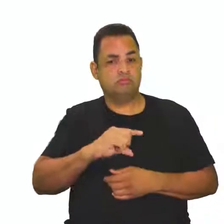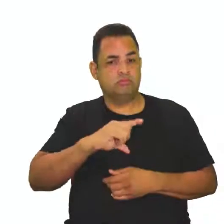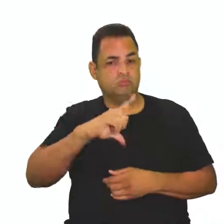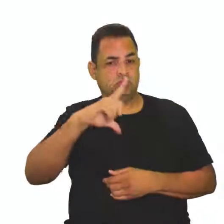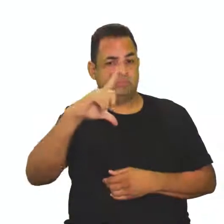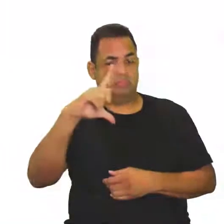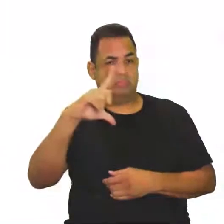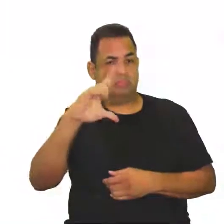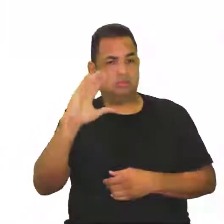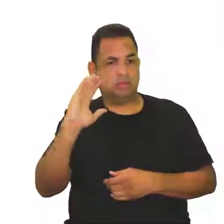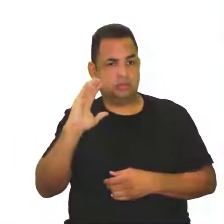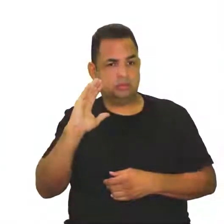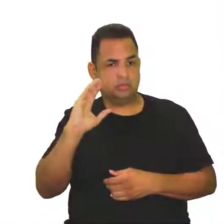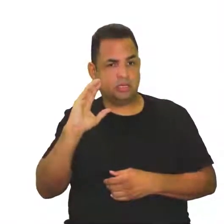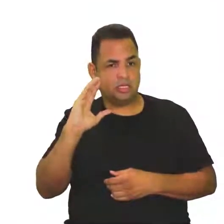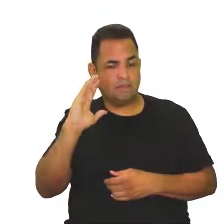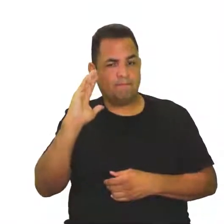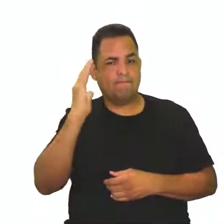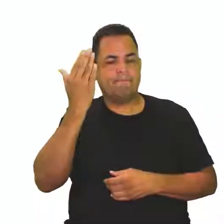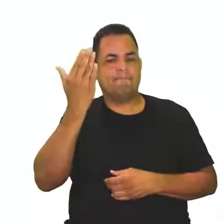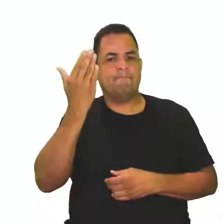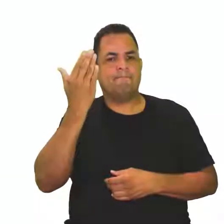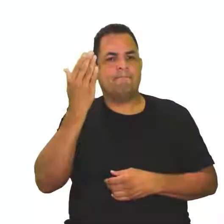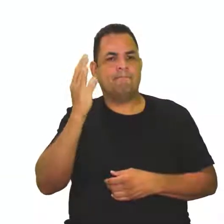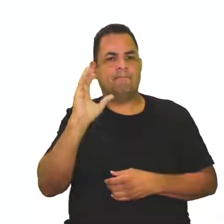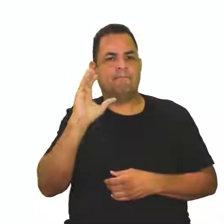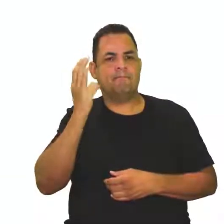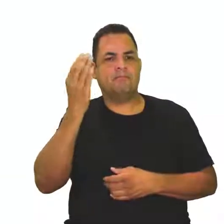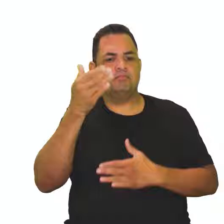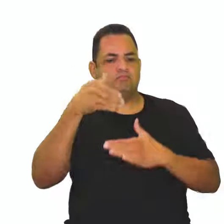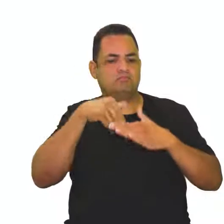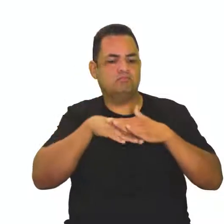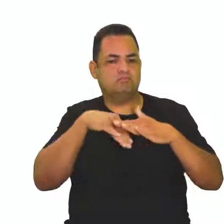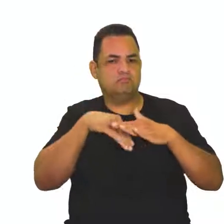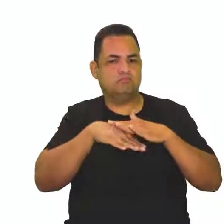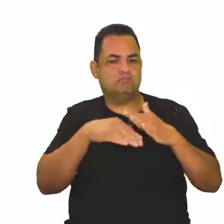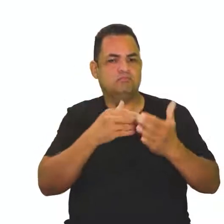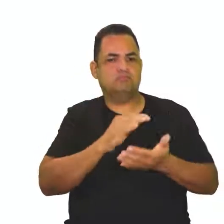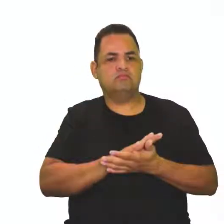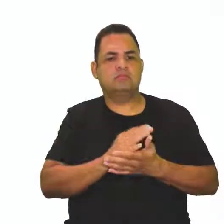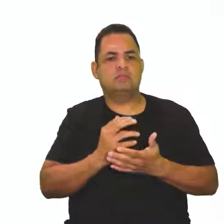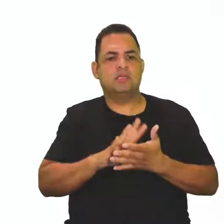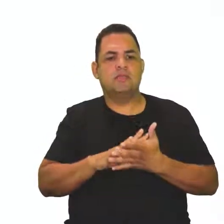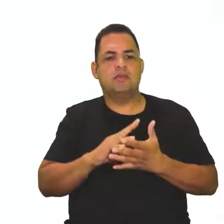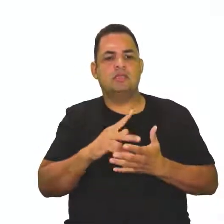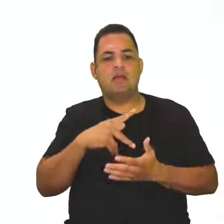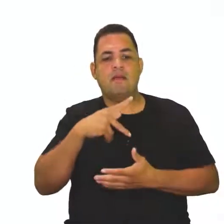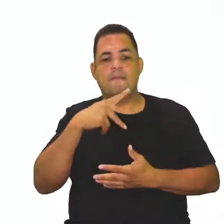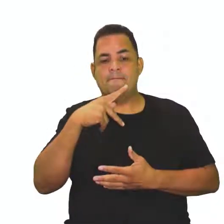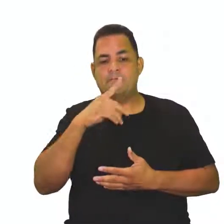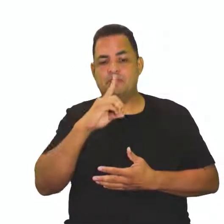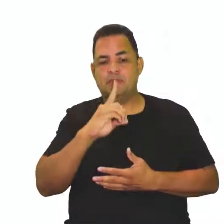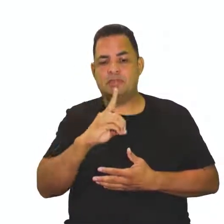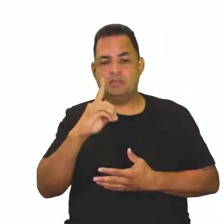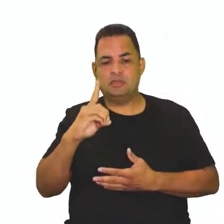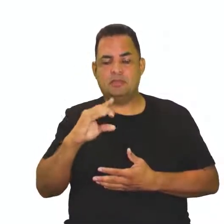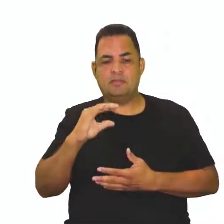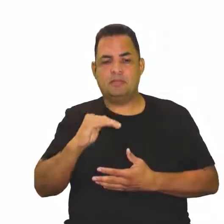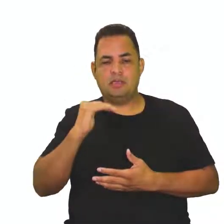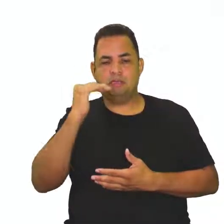a capacidade de armazenamento e aumentar o potencial entre essas